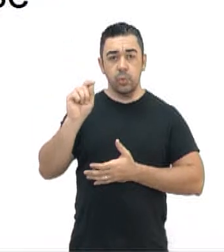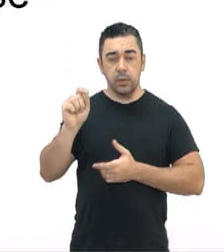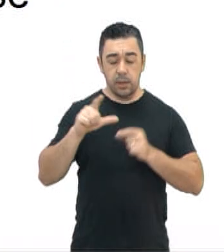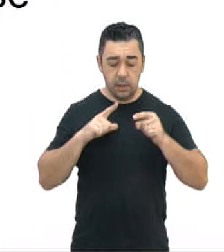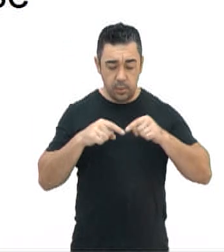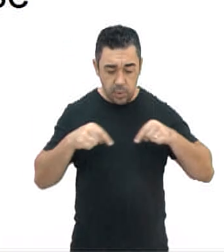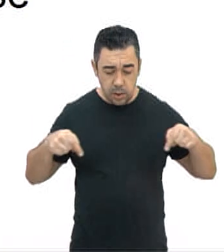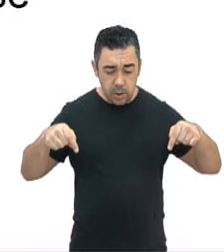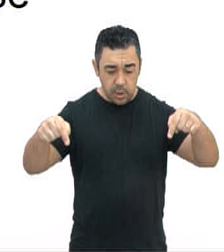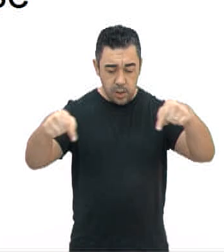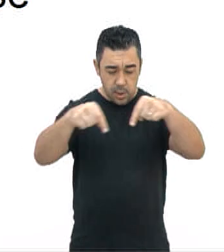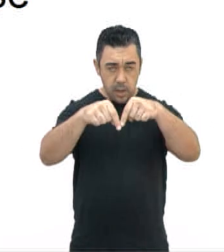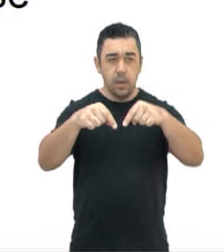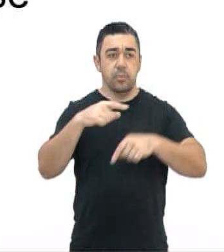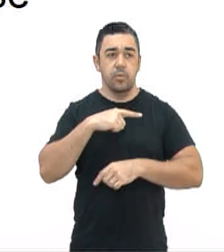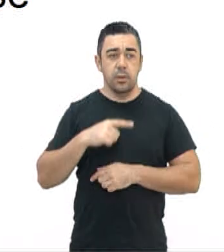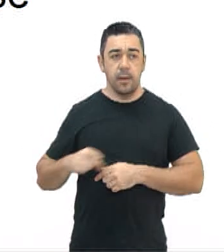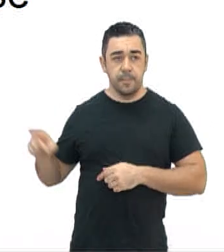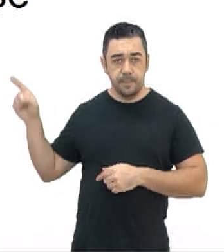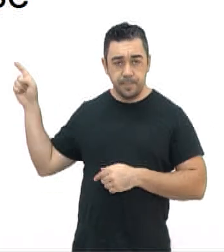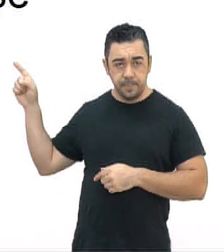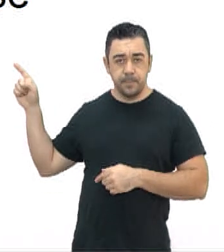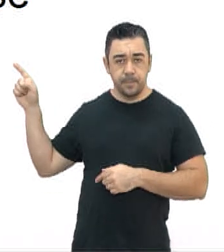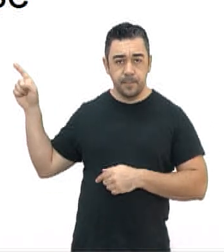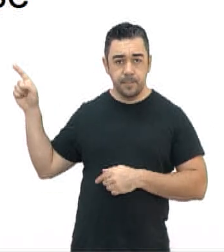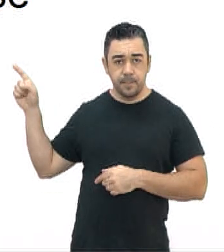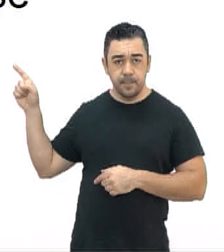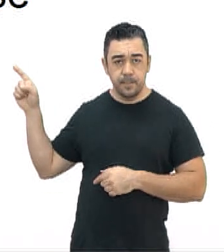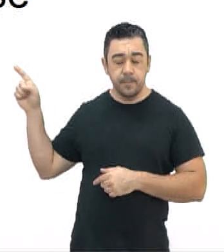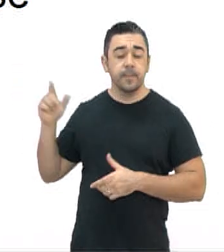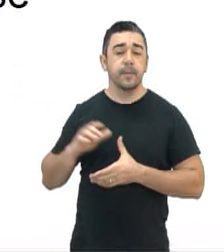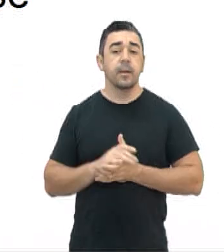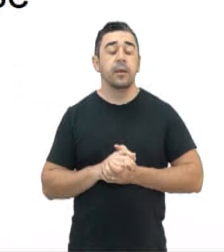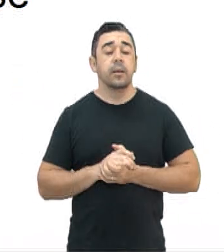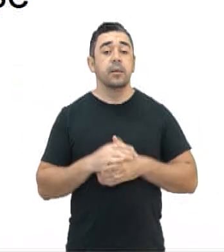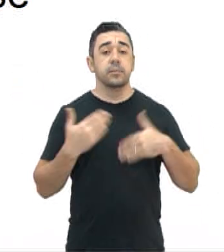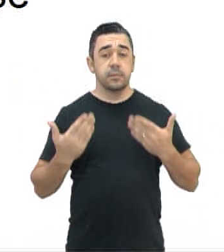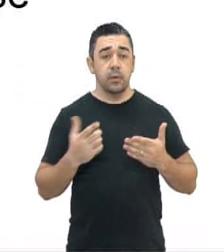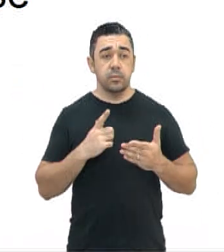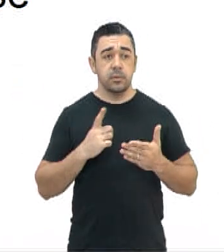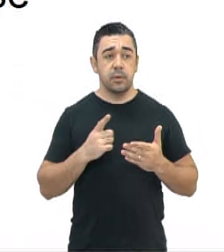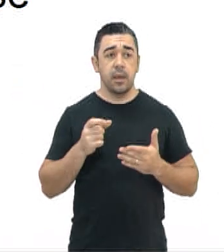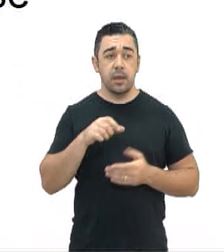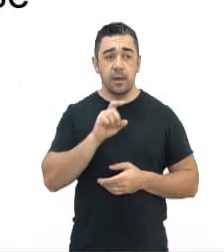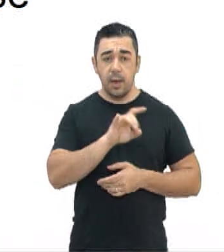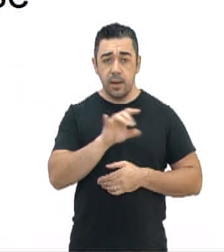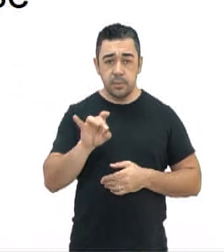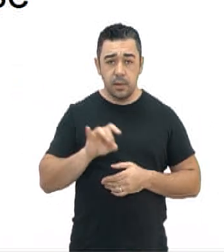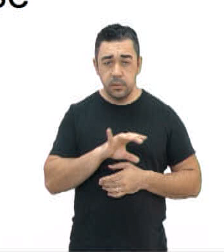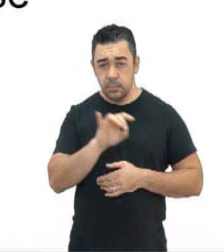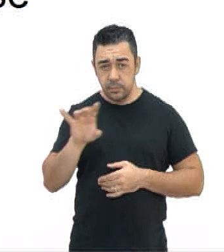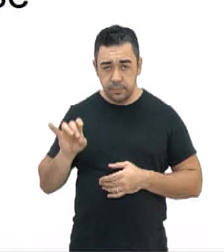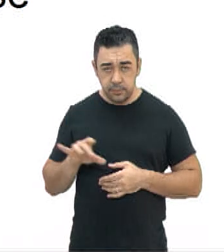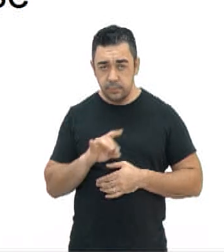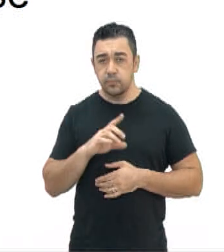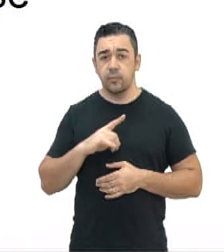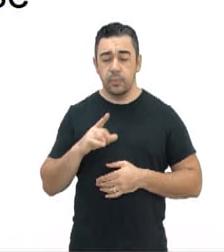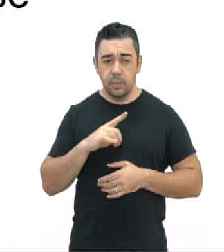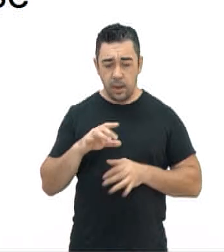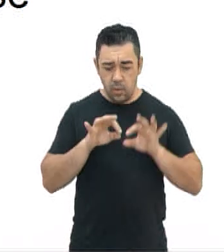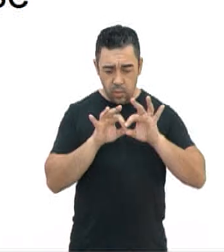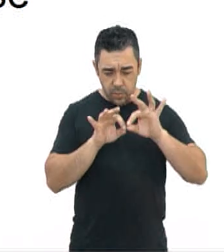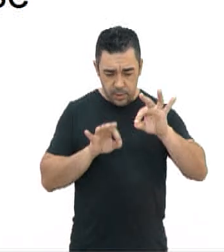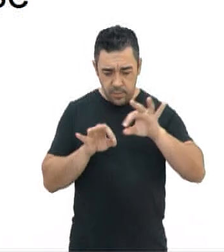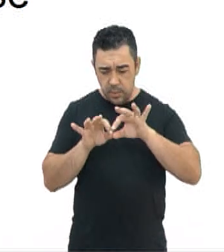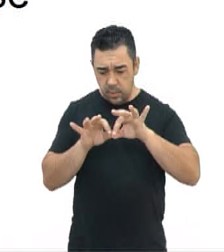terreno tenha a forma da figura aqui mostrada. Em suas medidas sejam representadas em unidades de comprimento,